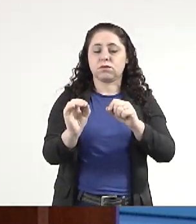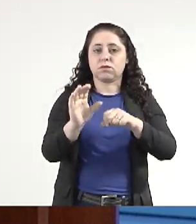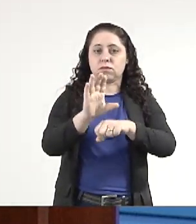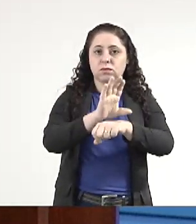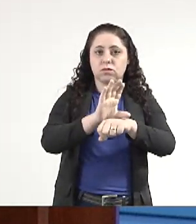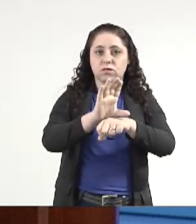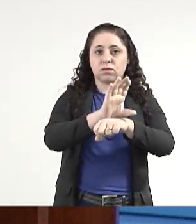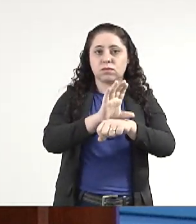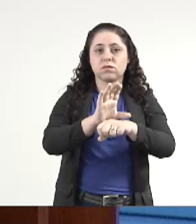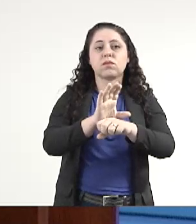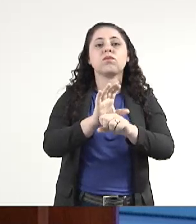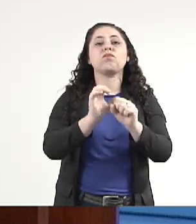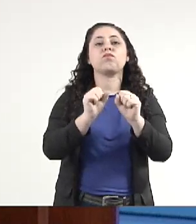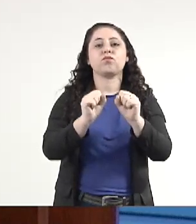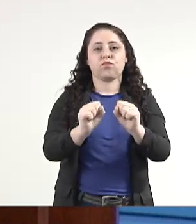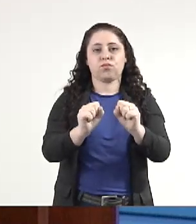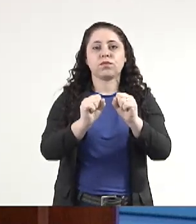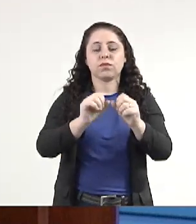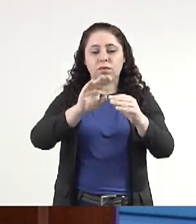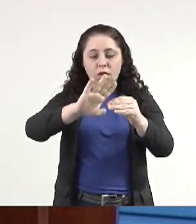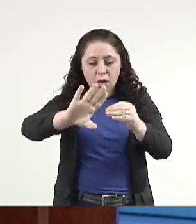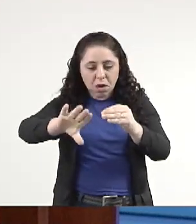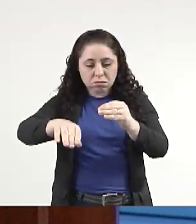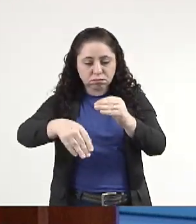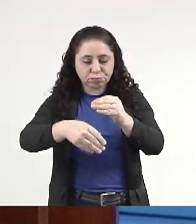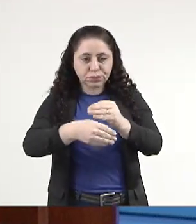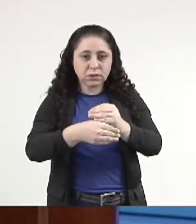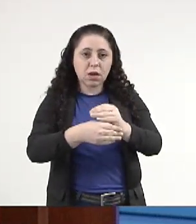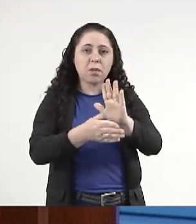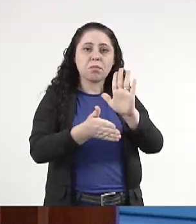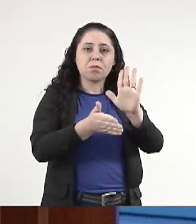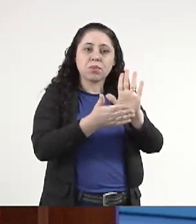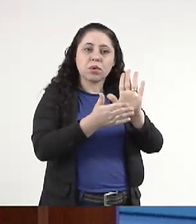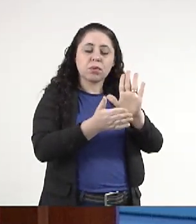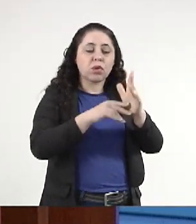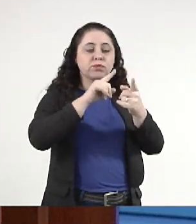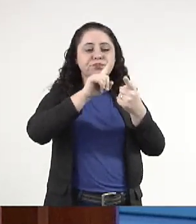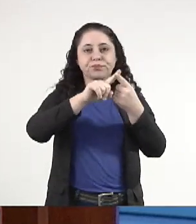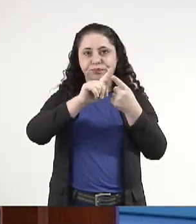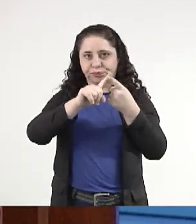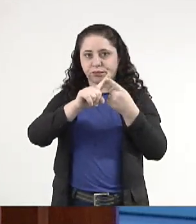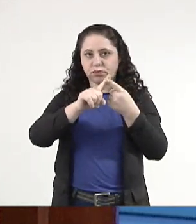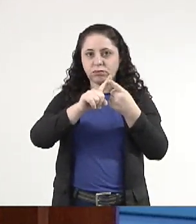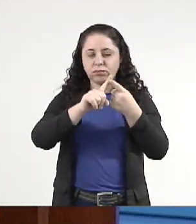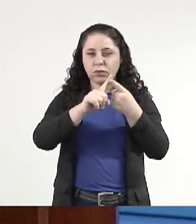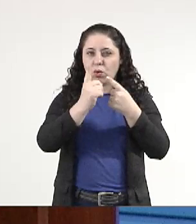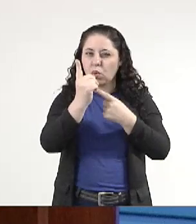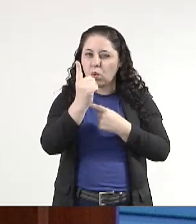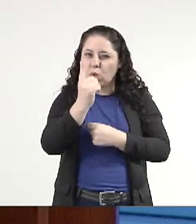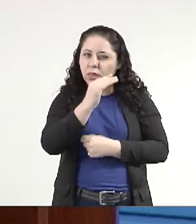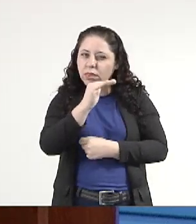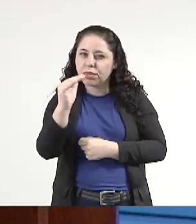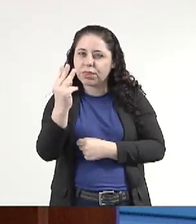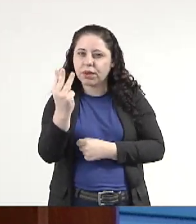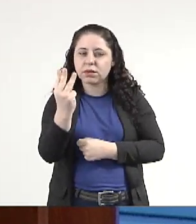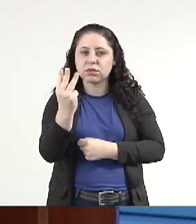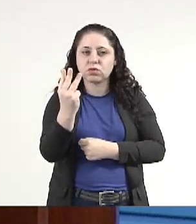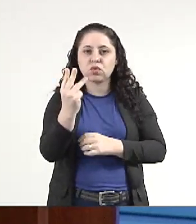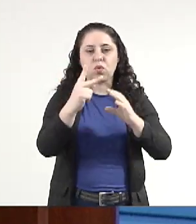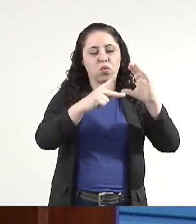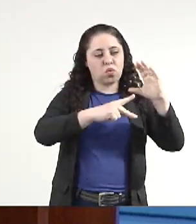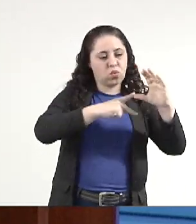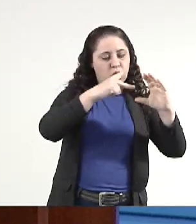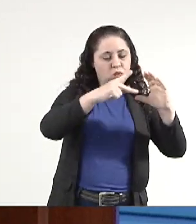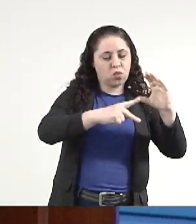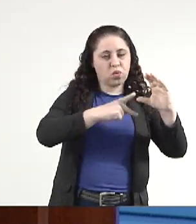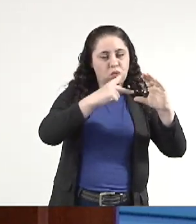Constituição poderá ser emendada mediante proposta: 1 terço no mínimo dos membros da Câmara